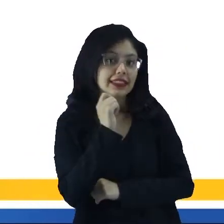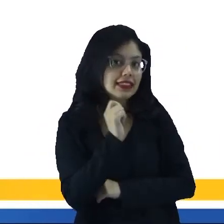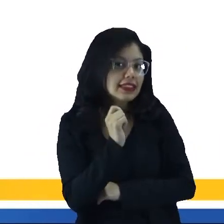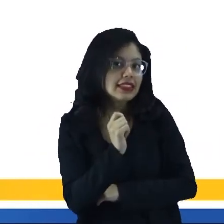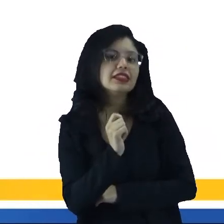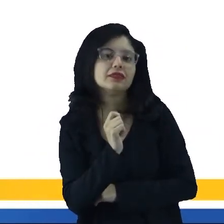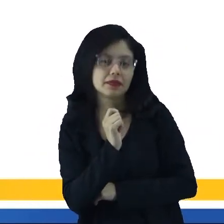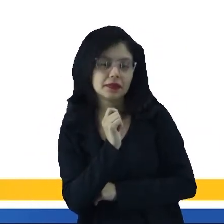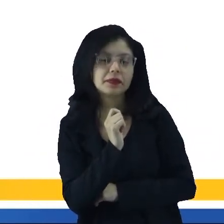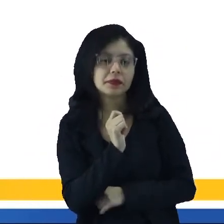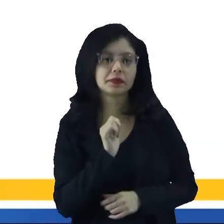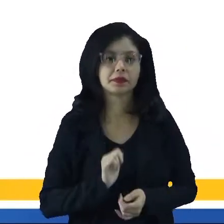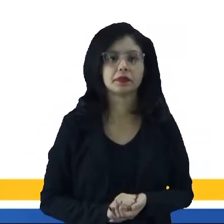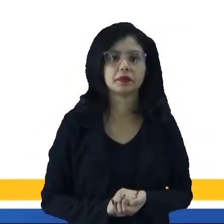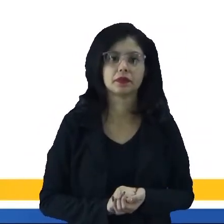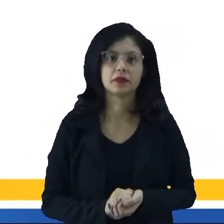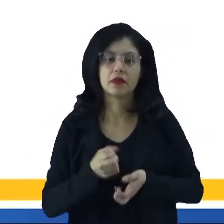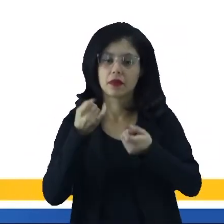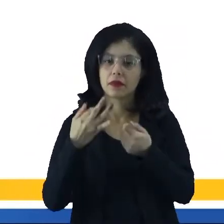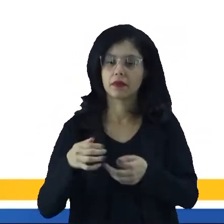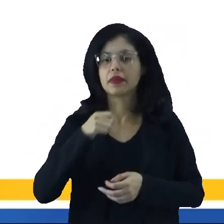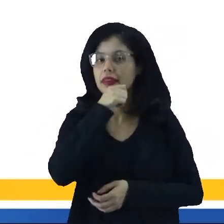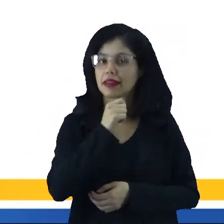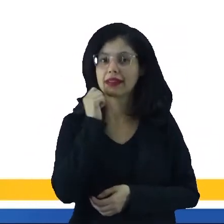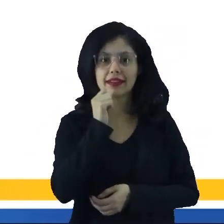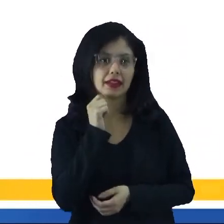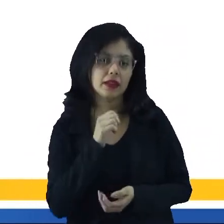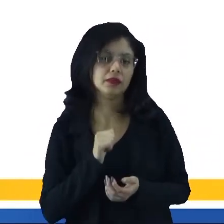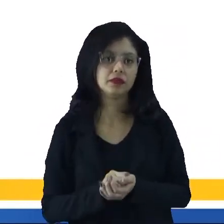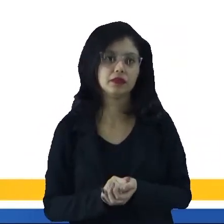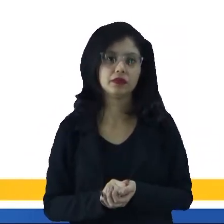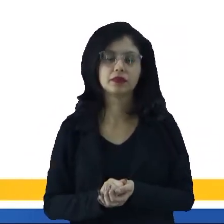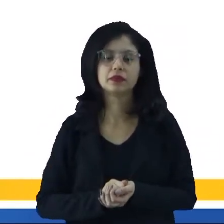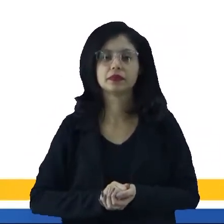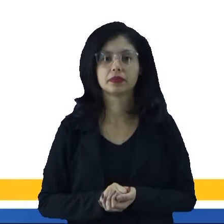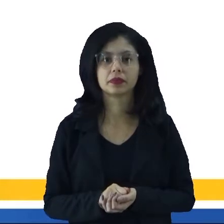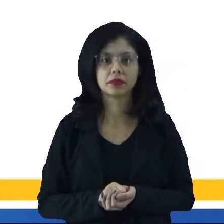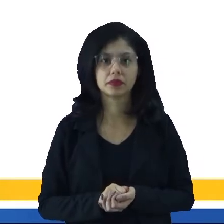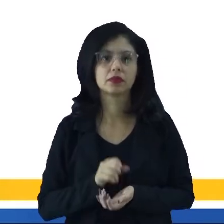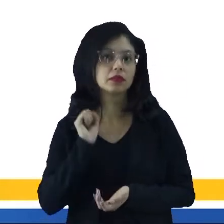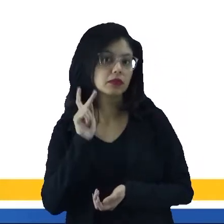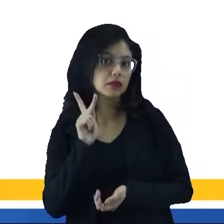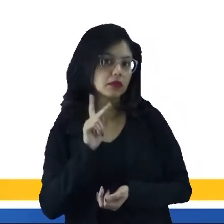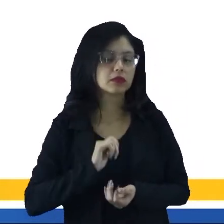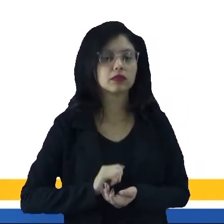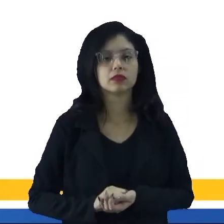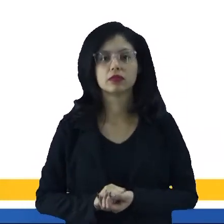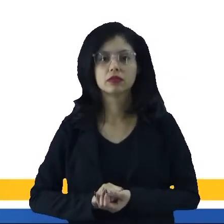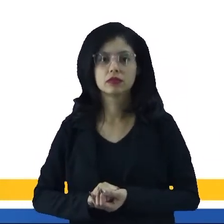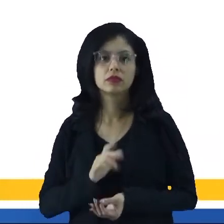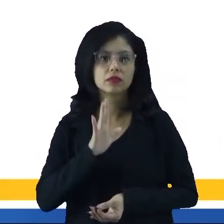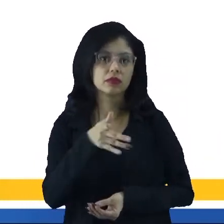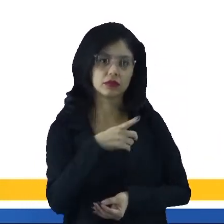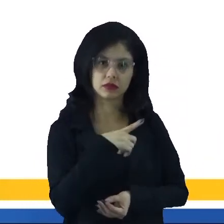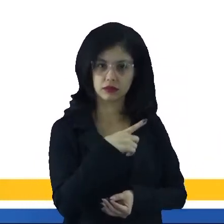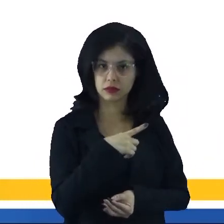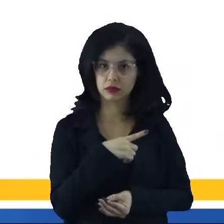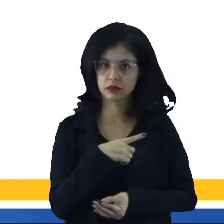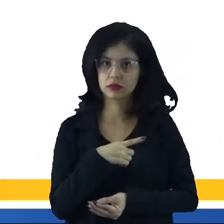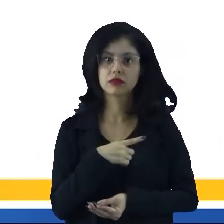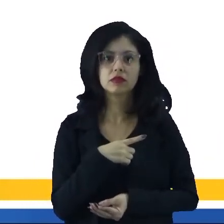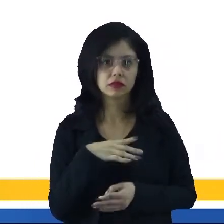dentes. Né, por se tratar de uma escova, um creme dental, ok? Então aí já tem